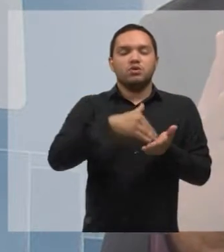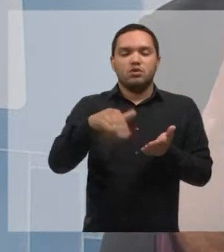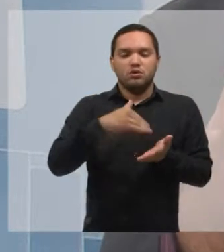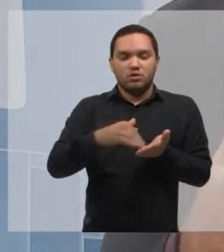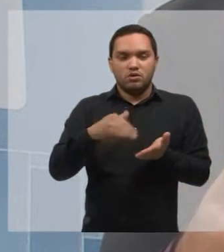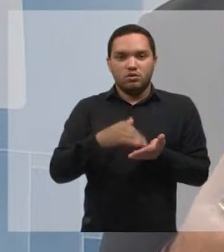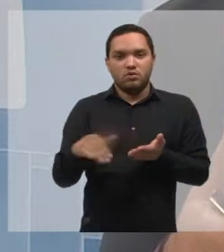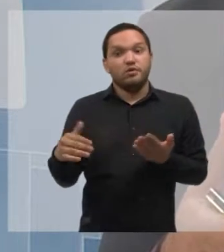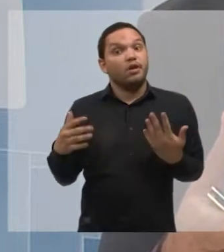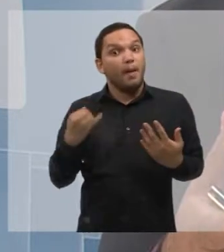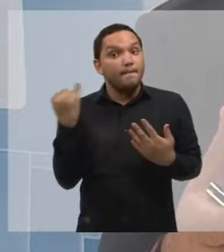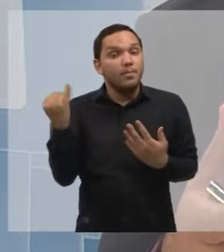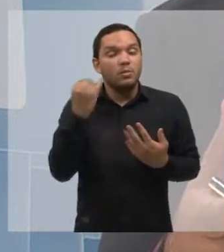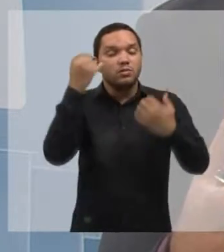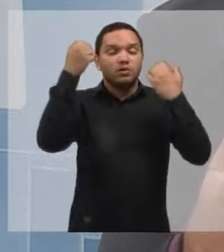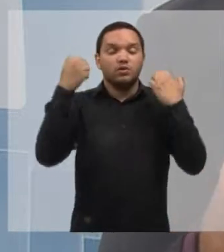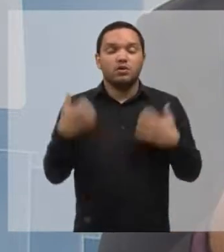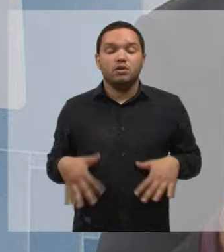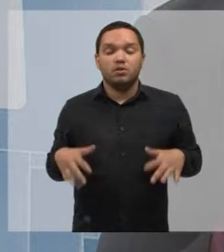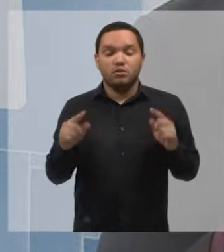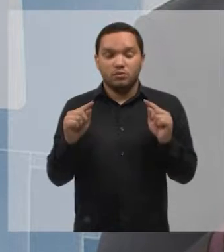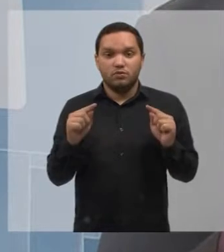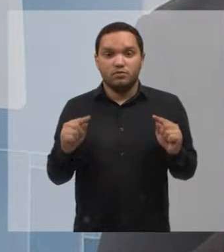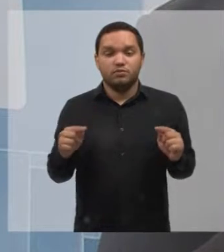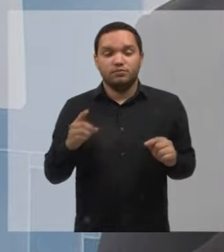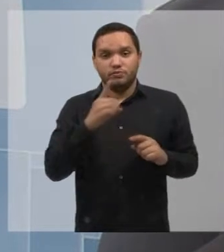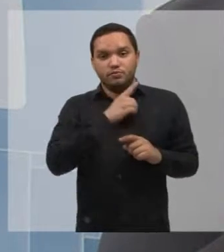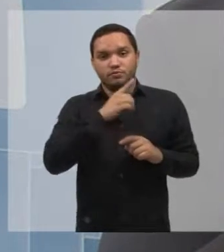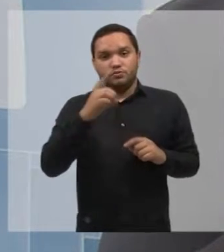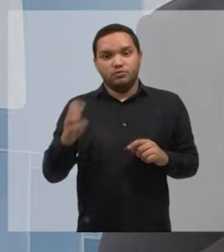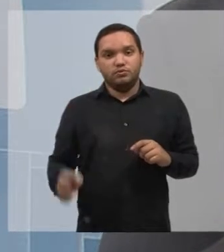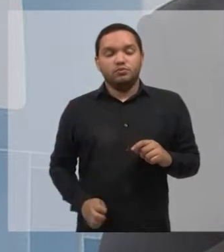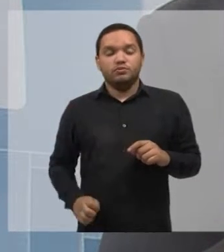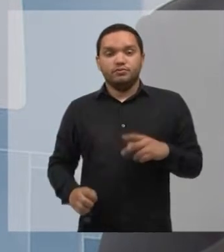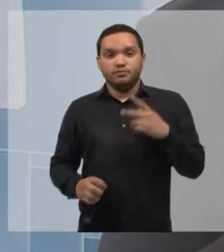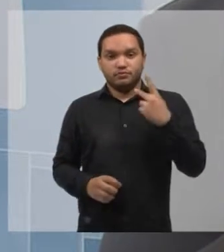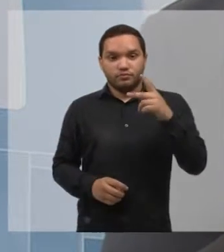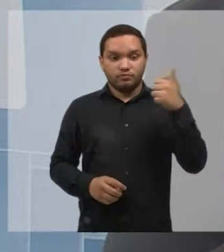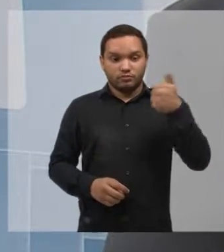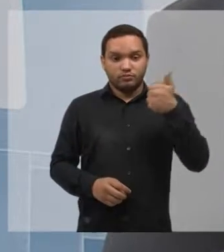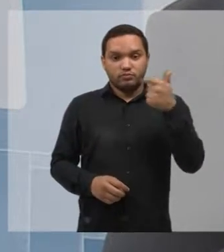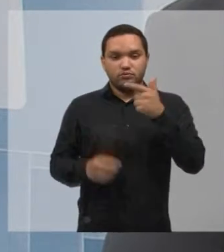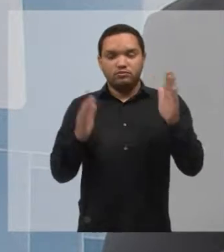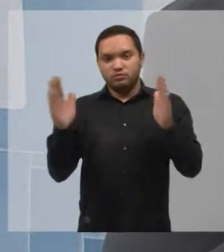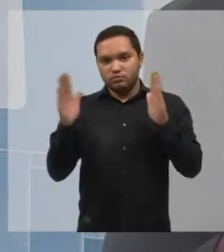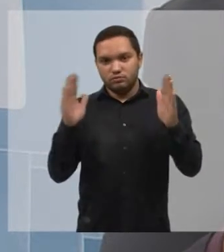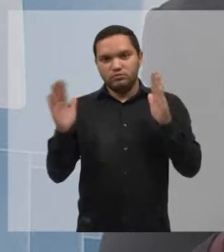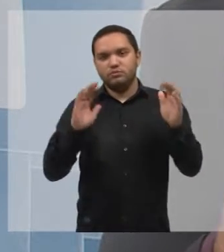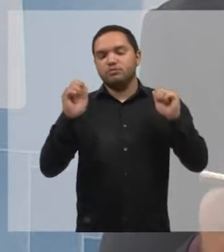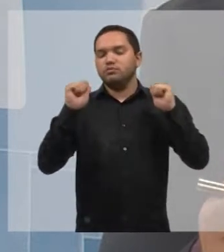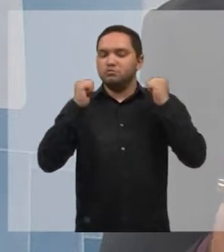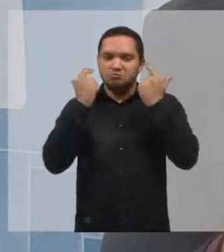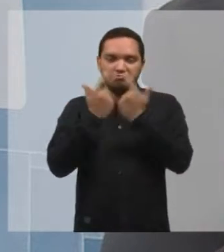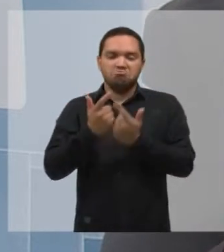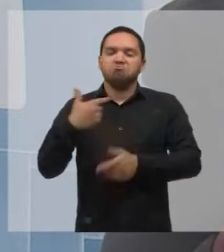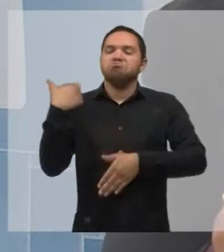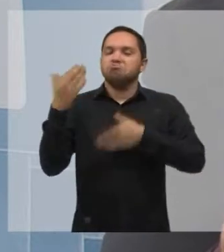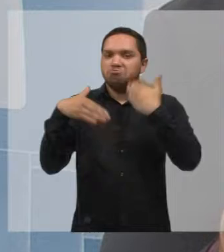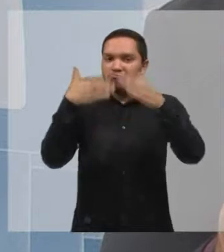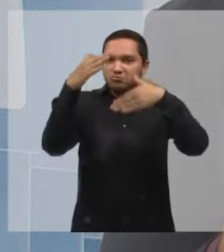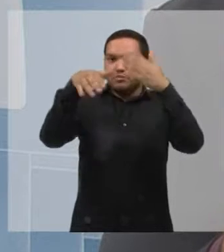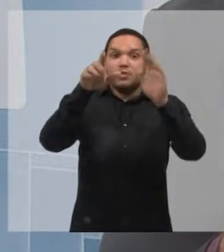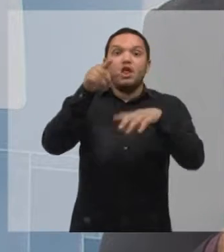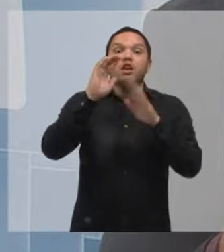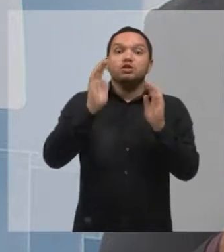Vale ressaltar que a deputada nos 2 primeiros anos cresceu muito na Assembleia. Inclusive, ela fez uma